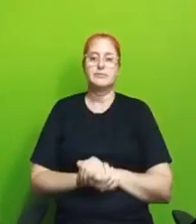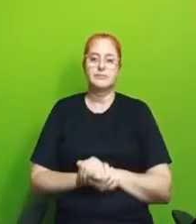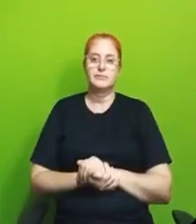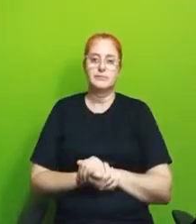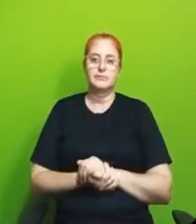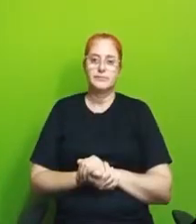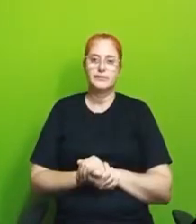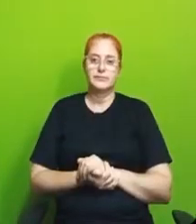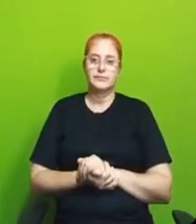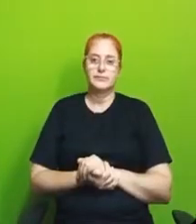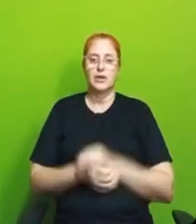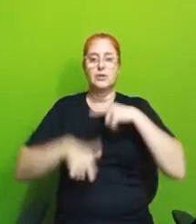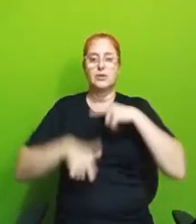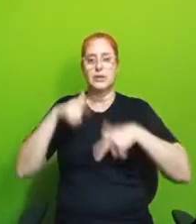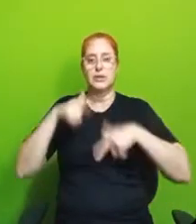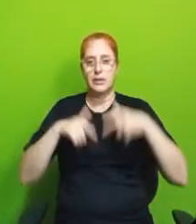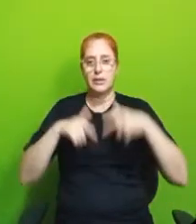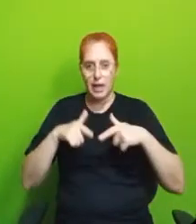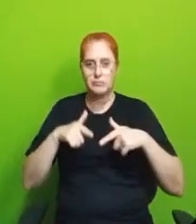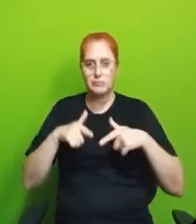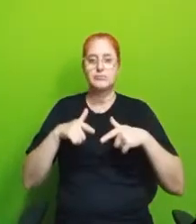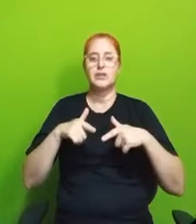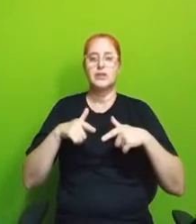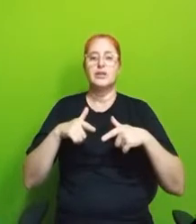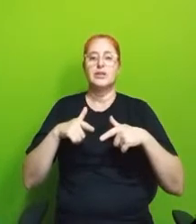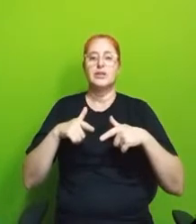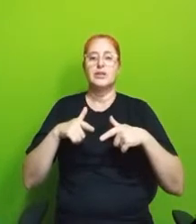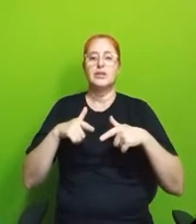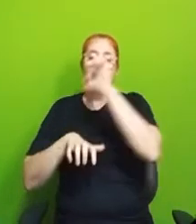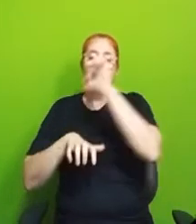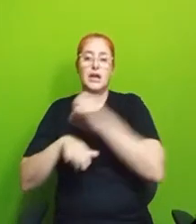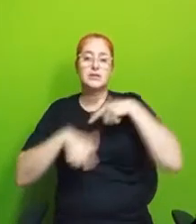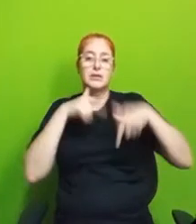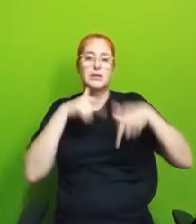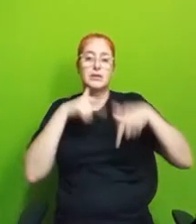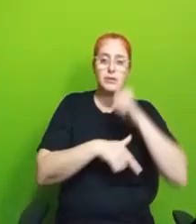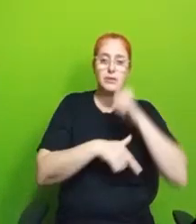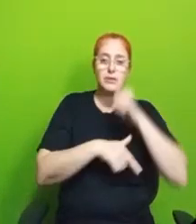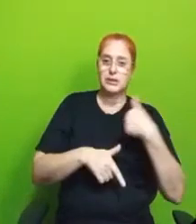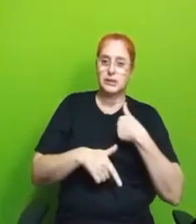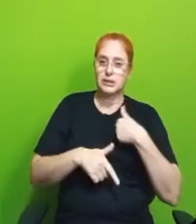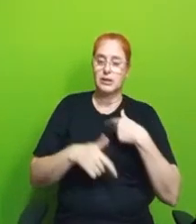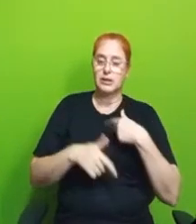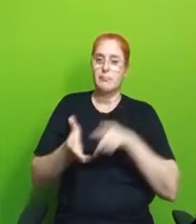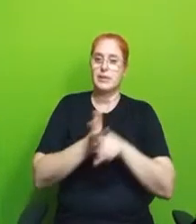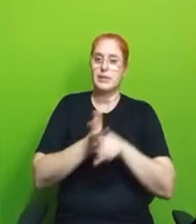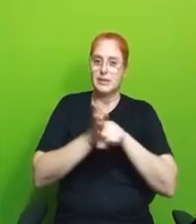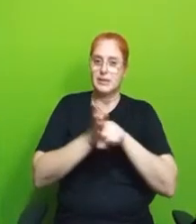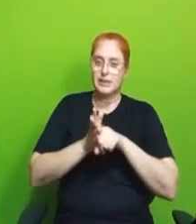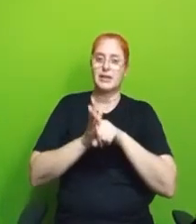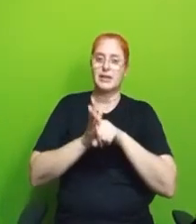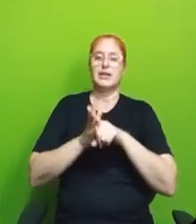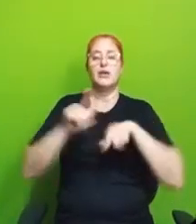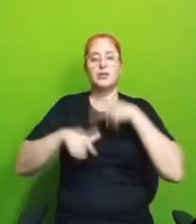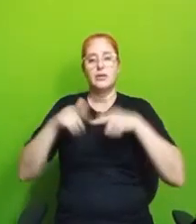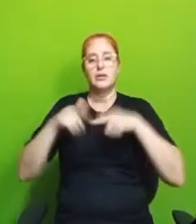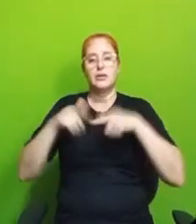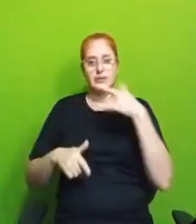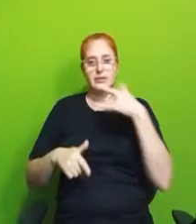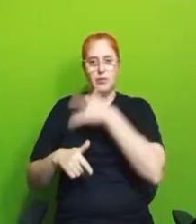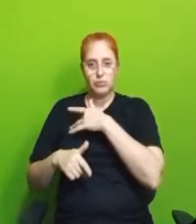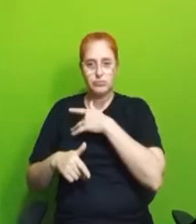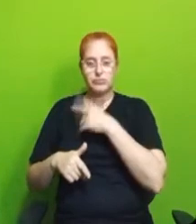do serviço e a ação das mulheres. Eu identifiquei que o serviço de saúde vai até as mulheres. Então, por exemplo, seja através da agente comunitária